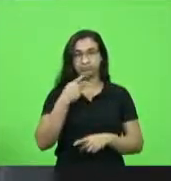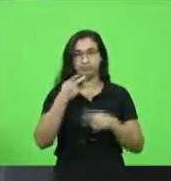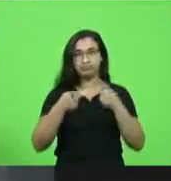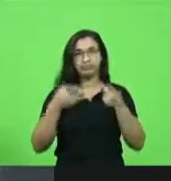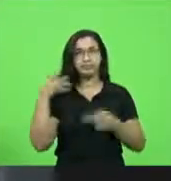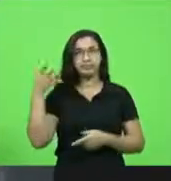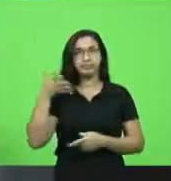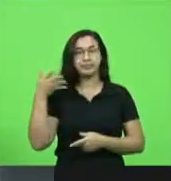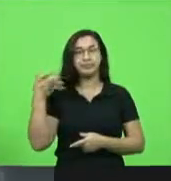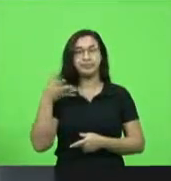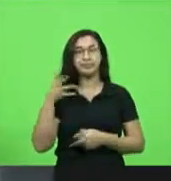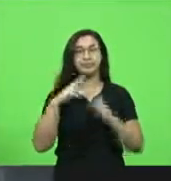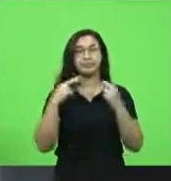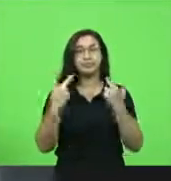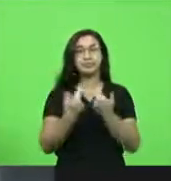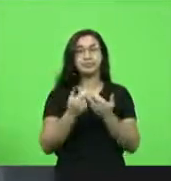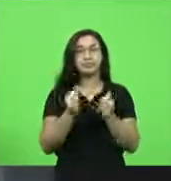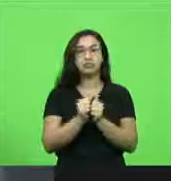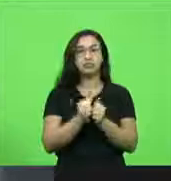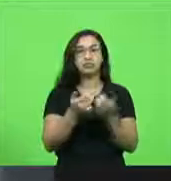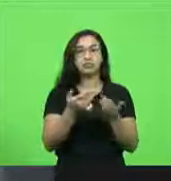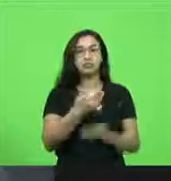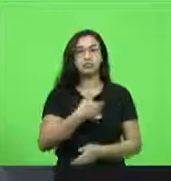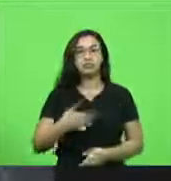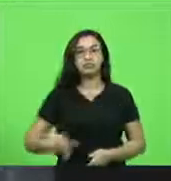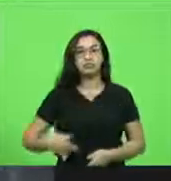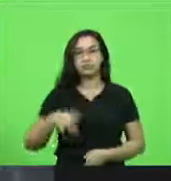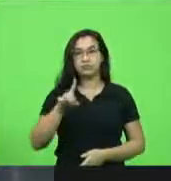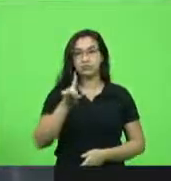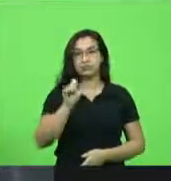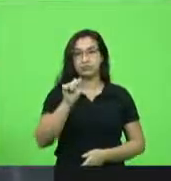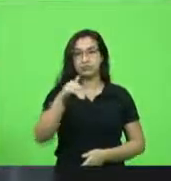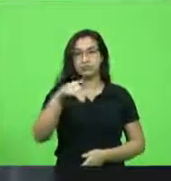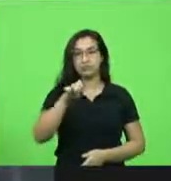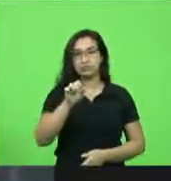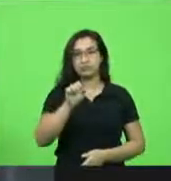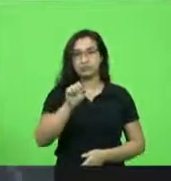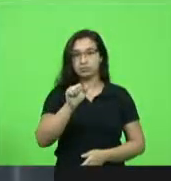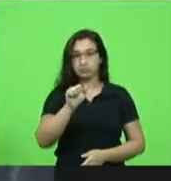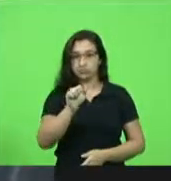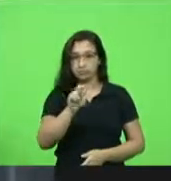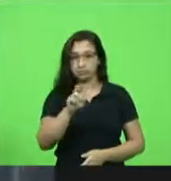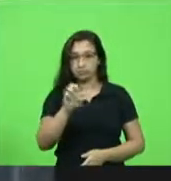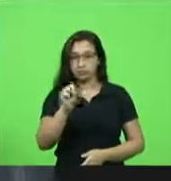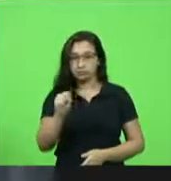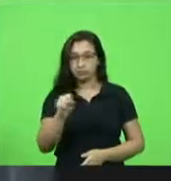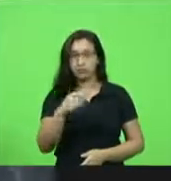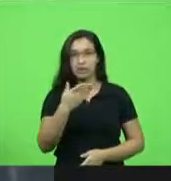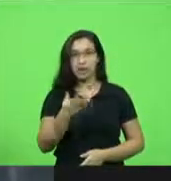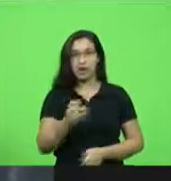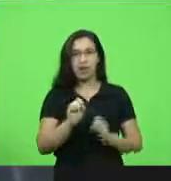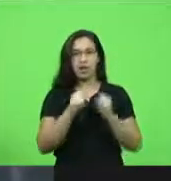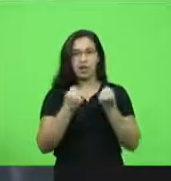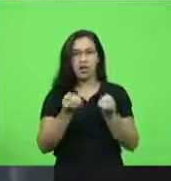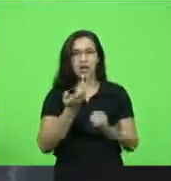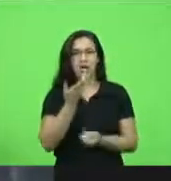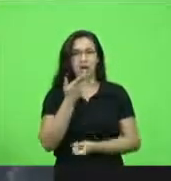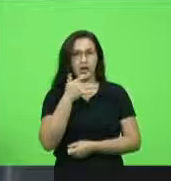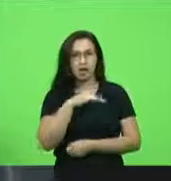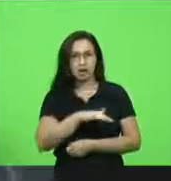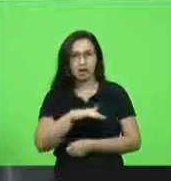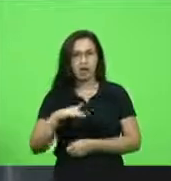tive uma reunião com a ministra Damares. E naquela reunião, ministra Damares, todos conhecem, levanta essa bandeira na defesa da criança,